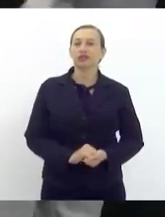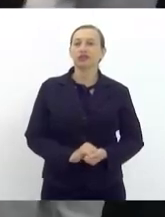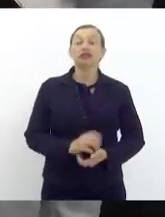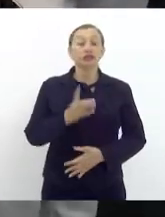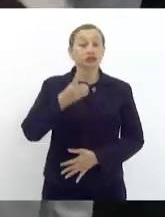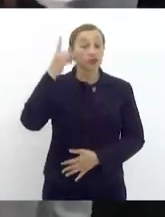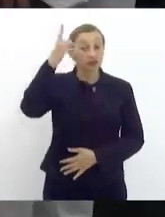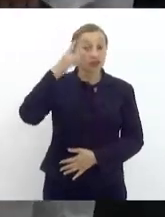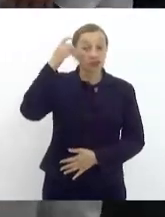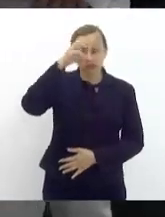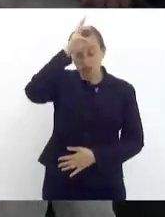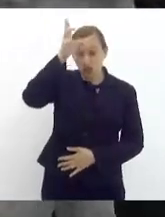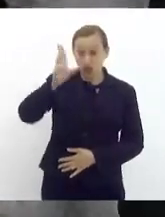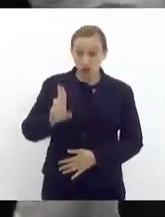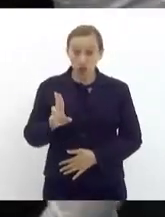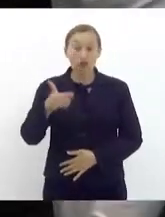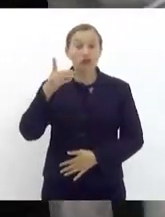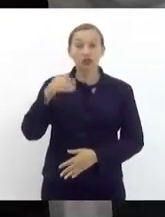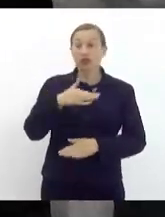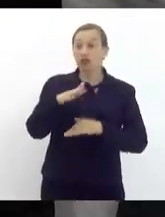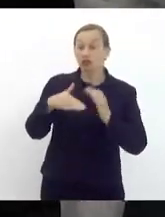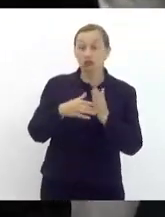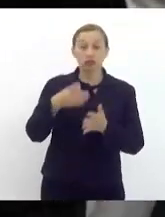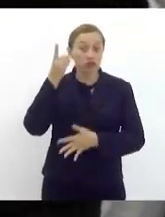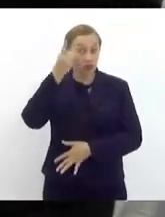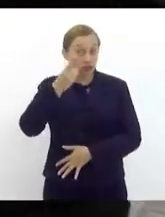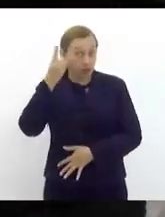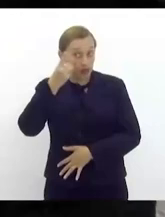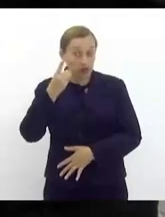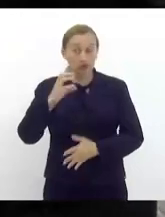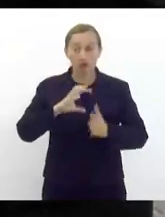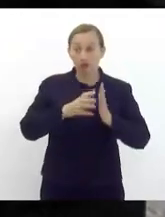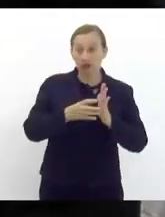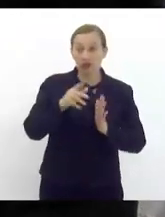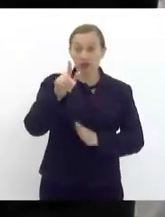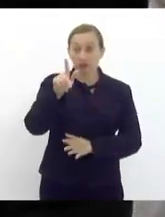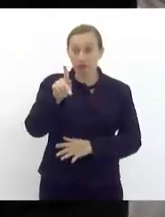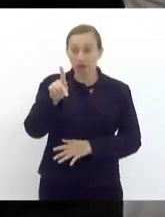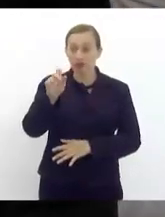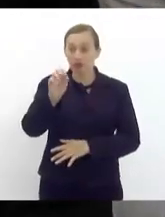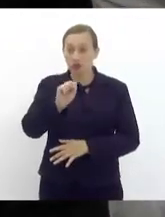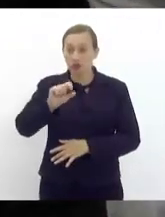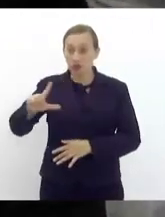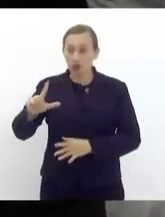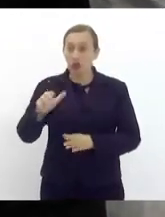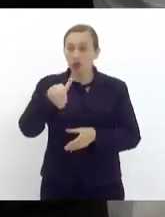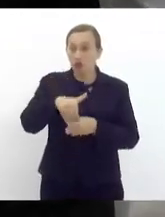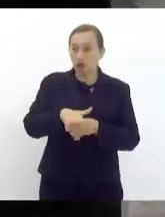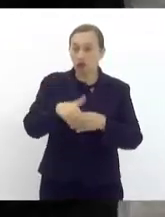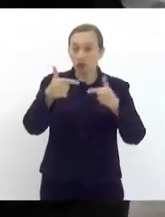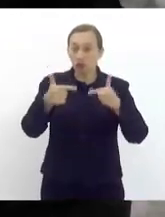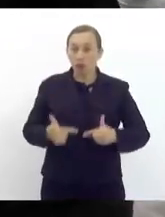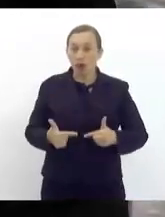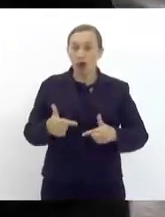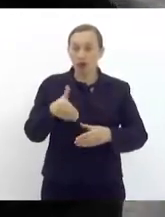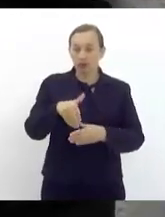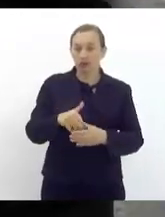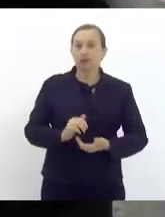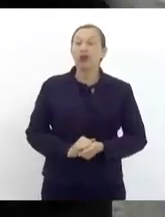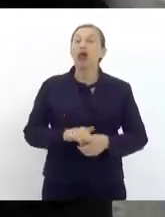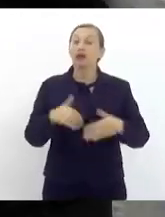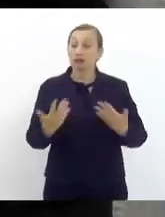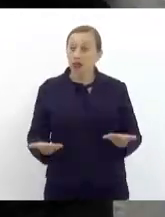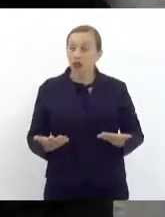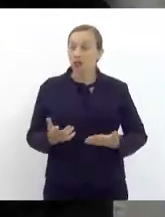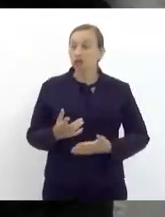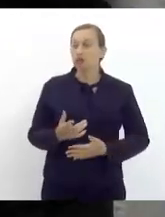Deputada Tia Ju, deputados e deputadas, a bancada do PSOL definiu o voto pela abstenção. Então a gente